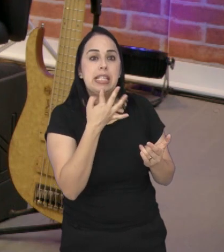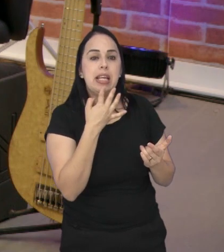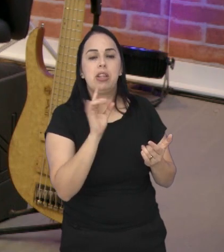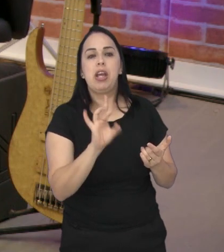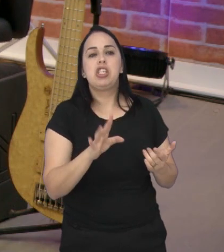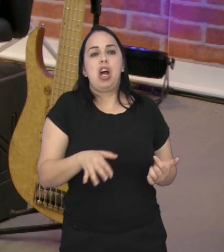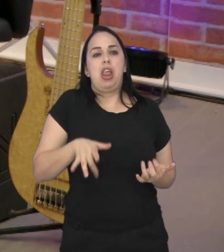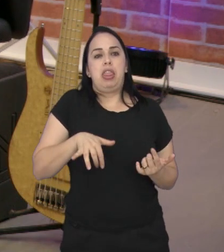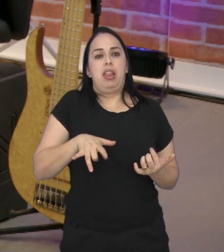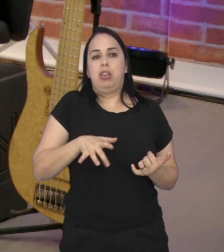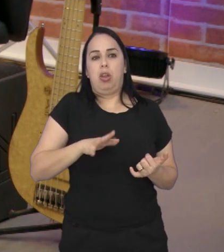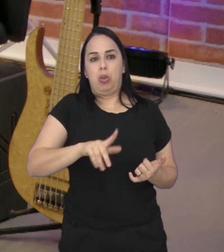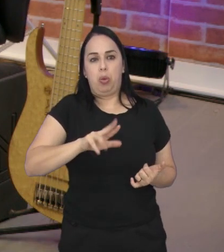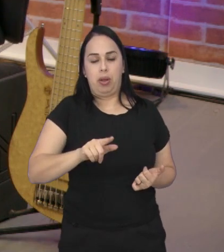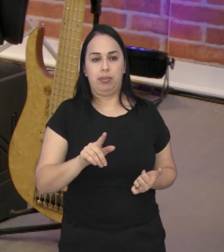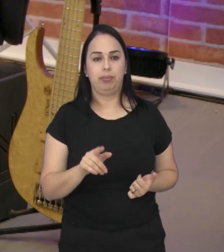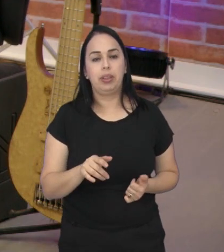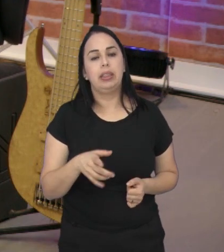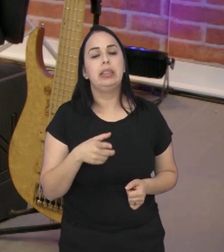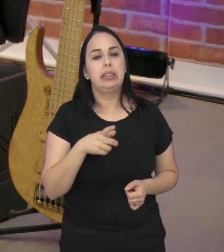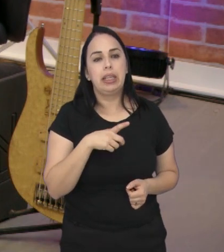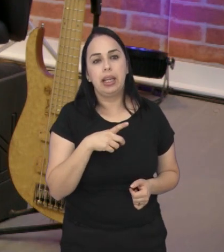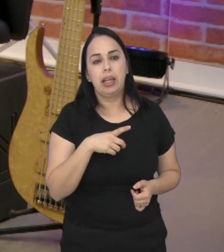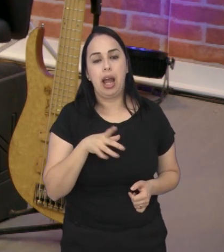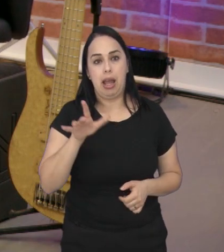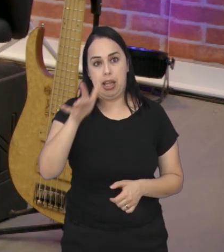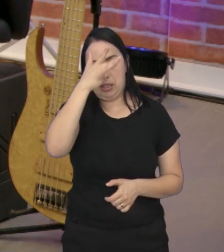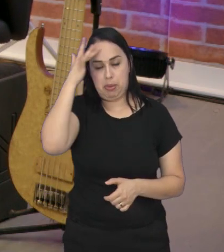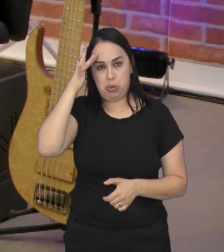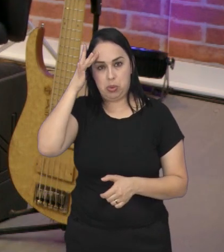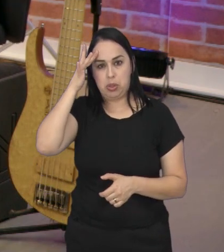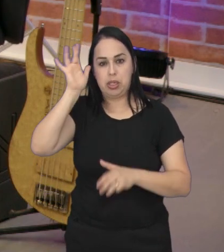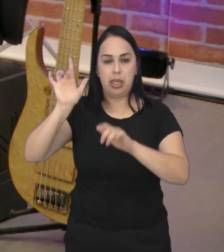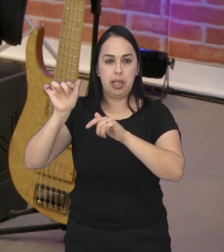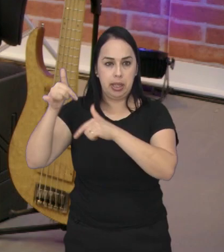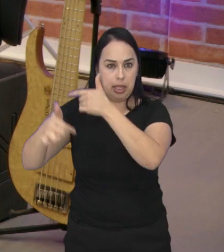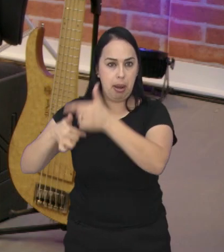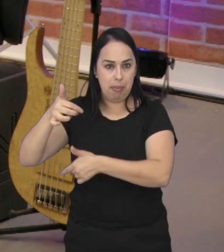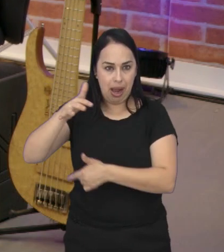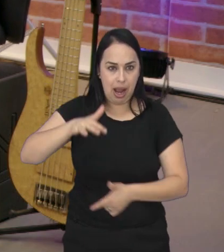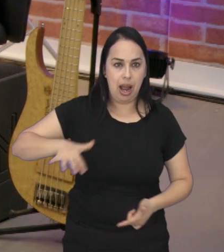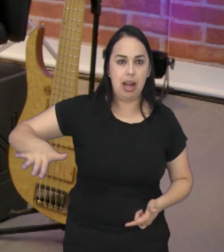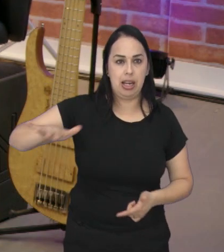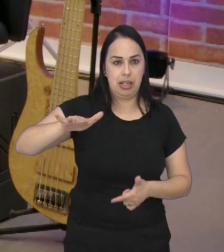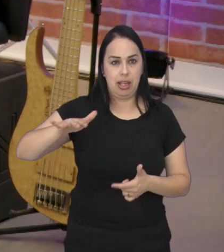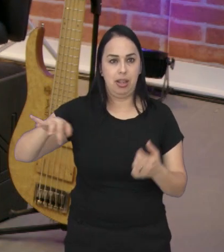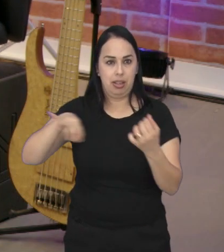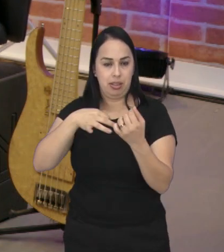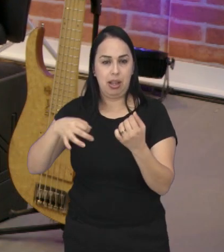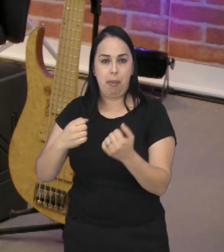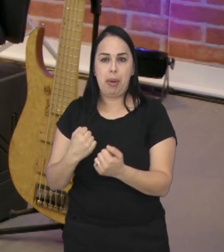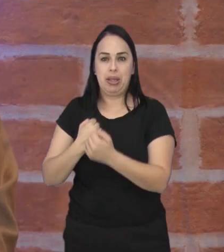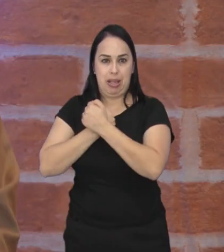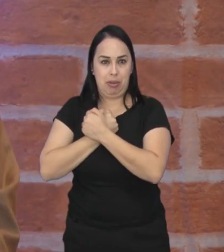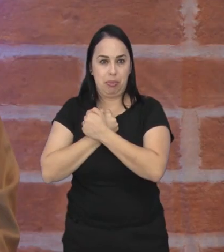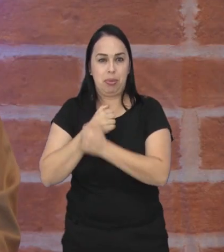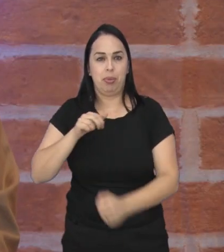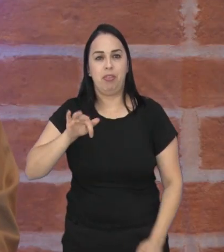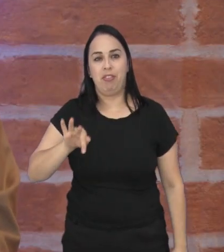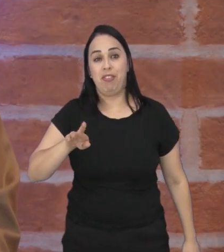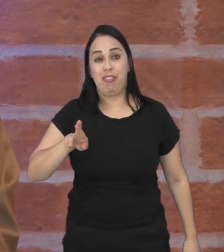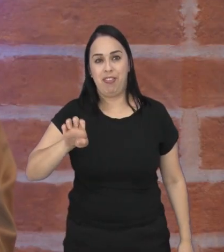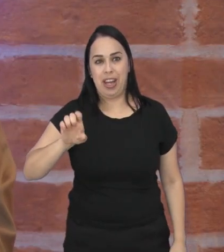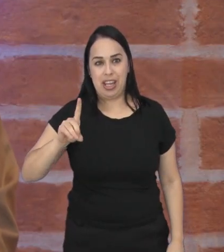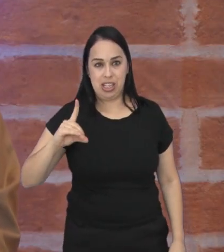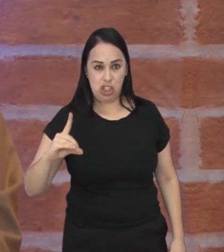música não é só tocar, né? Mano, tem um lance, principalmente quem já trabalhou com orquestra, até mandar um abraço pro